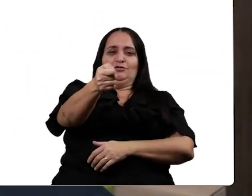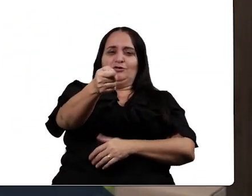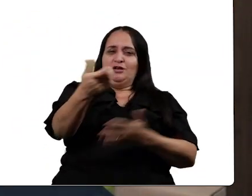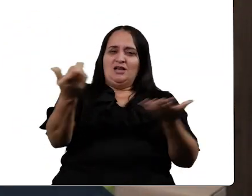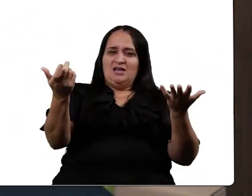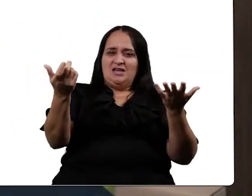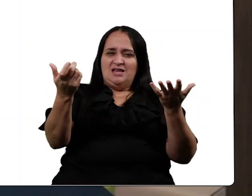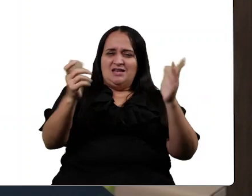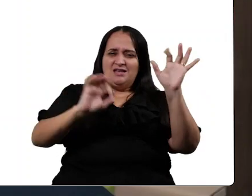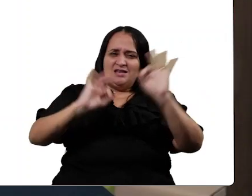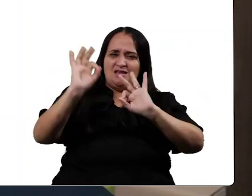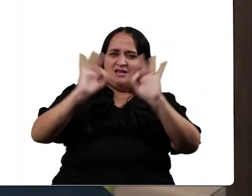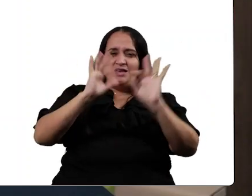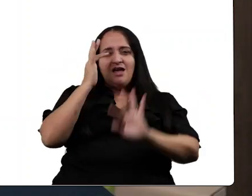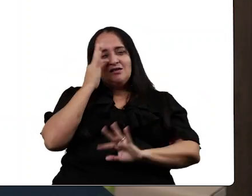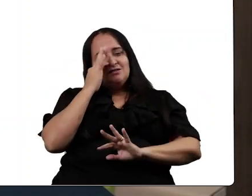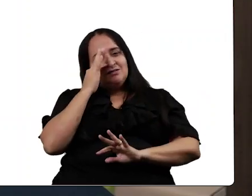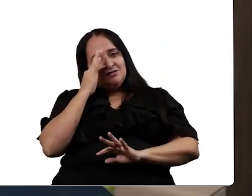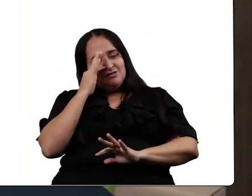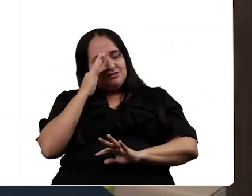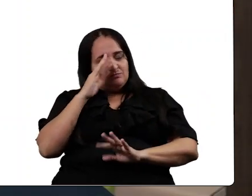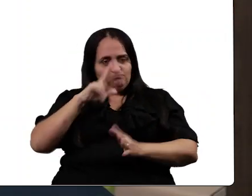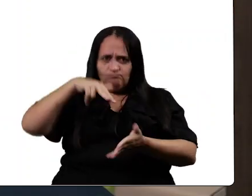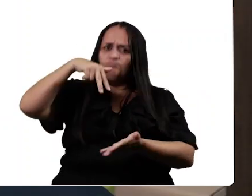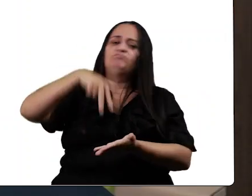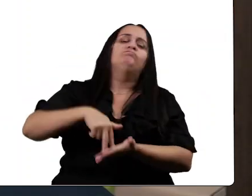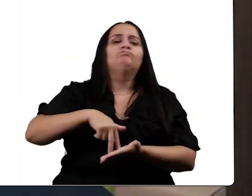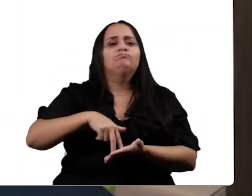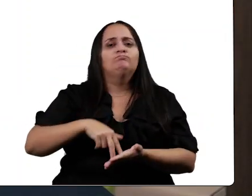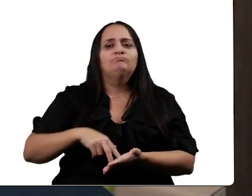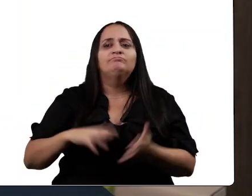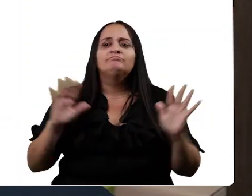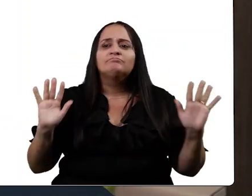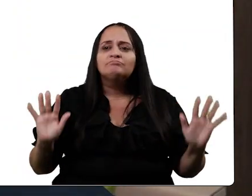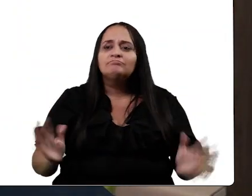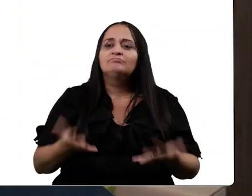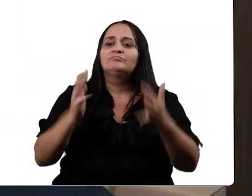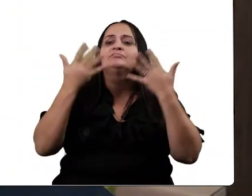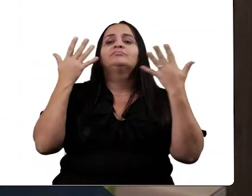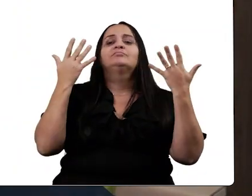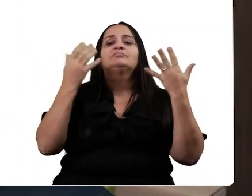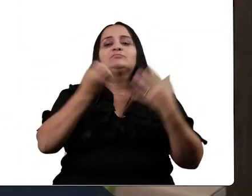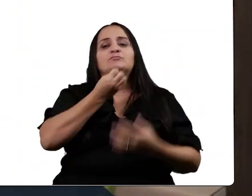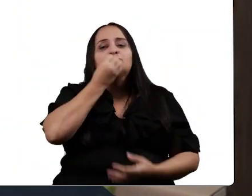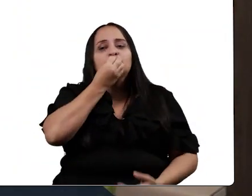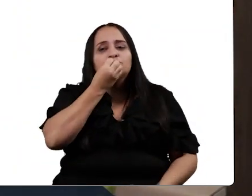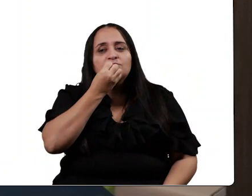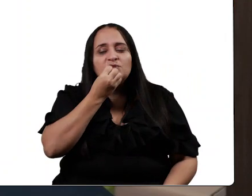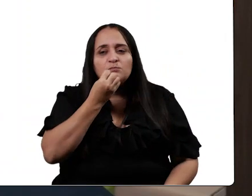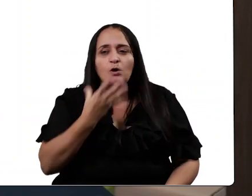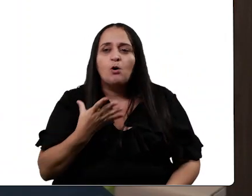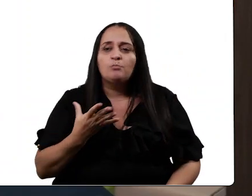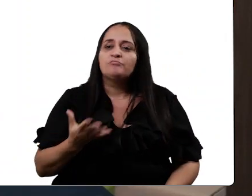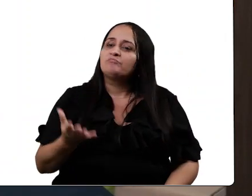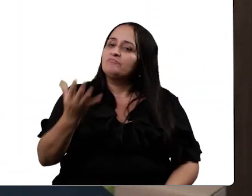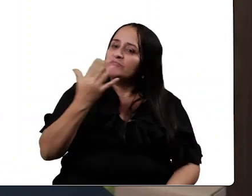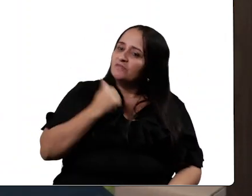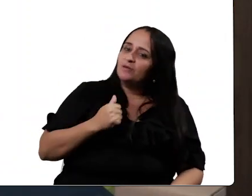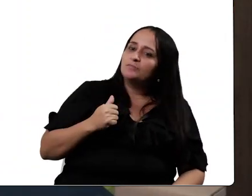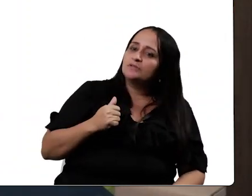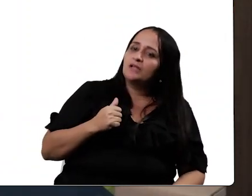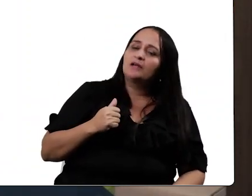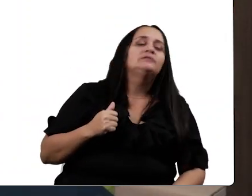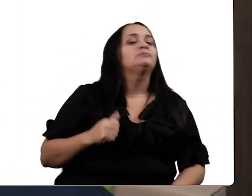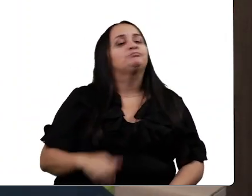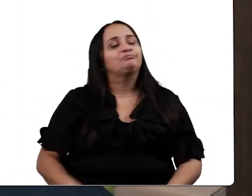sacode a poeira, porque quando o ânimo vem, tudo flui, tudo vai para o seu lugar. Vamos lá, então,